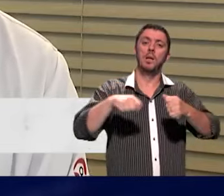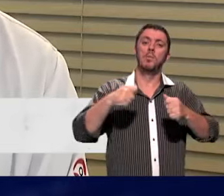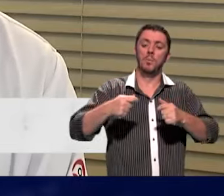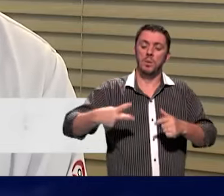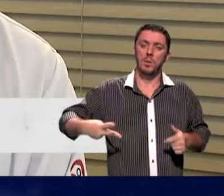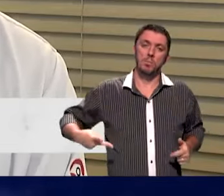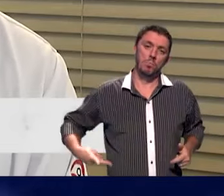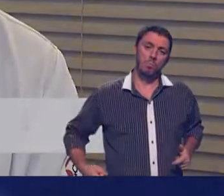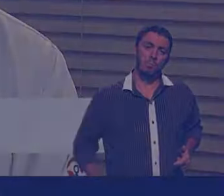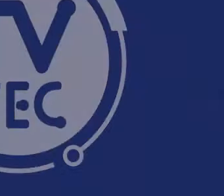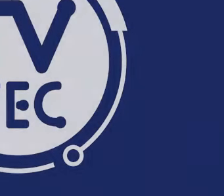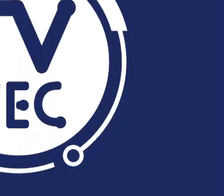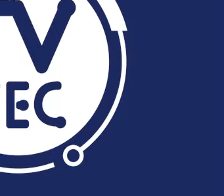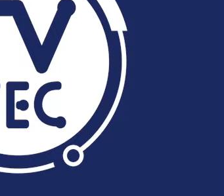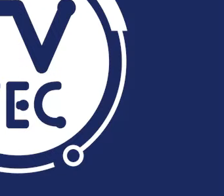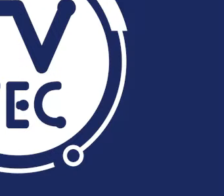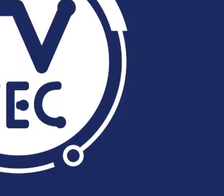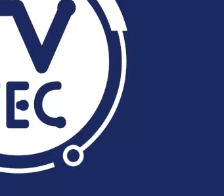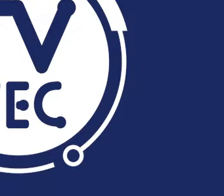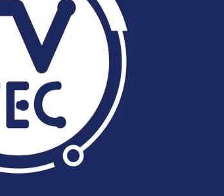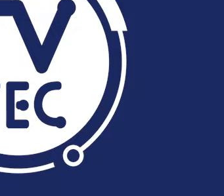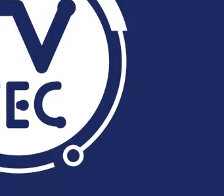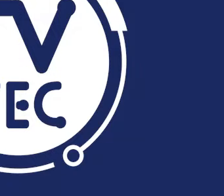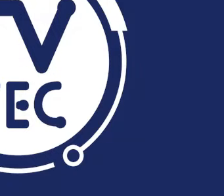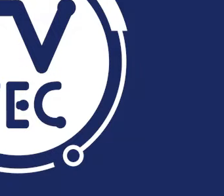colaboração da mulher